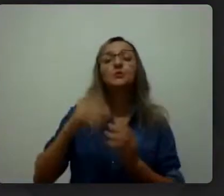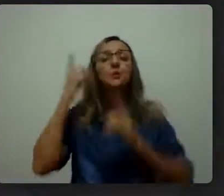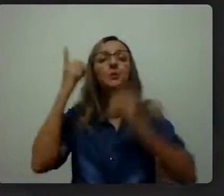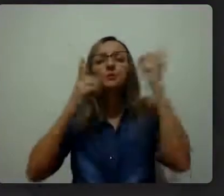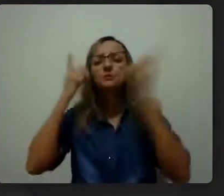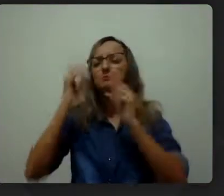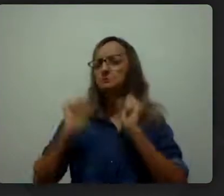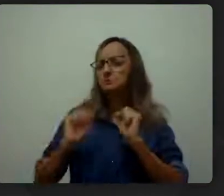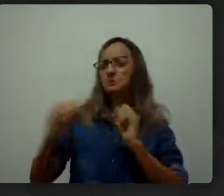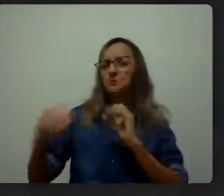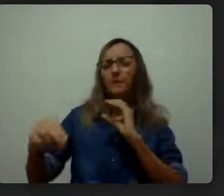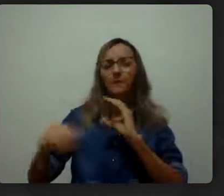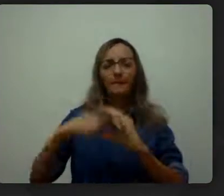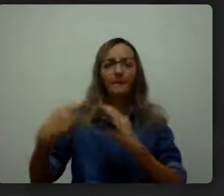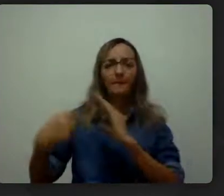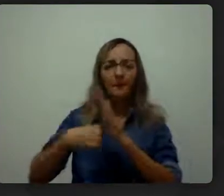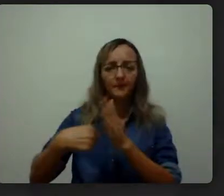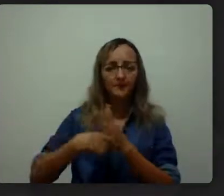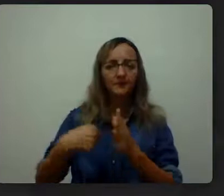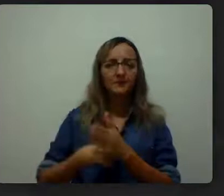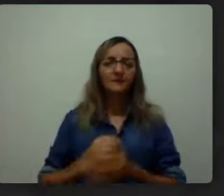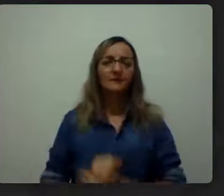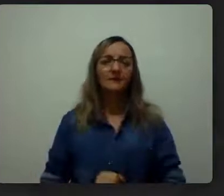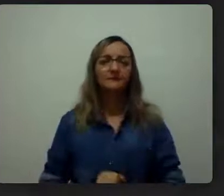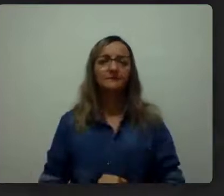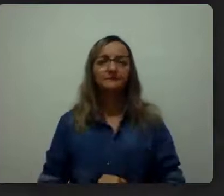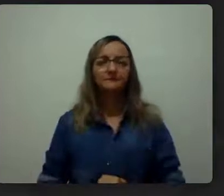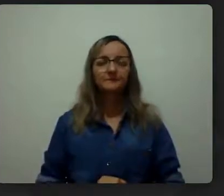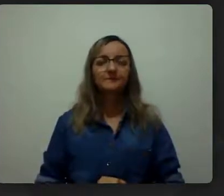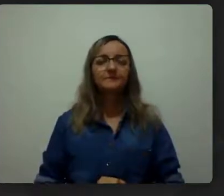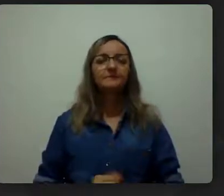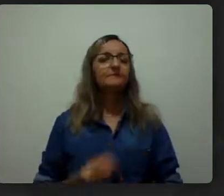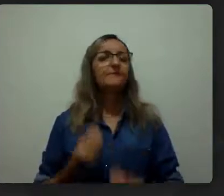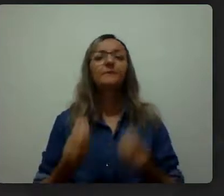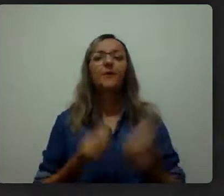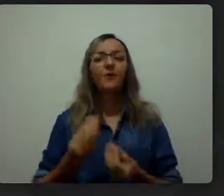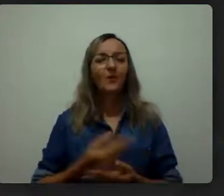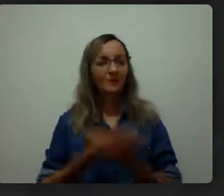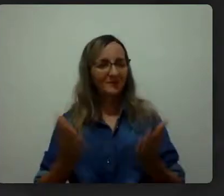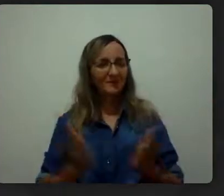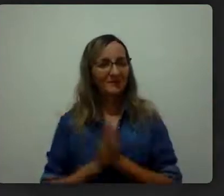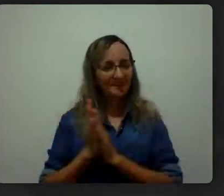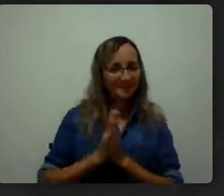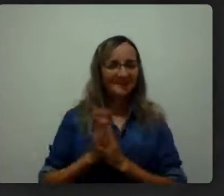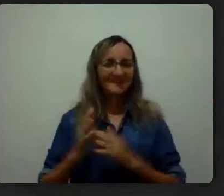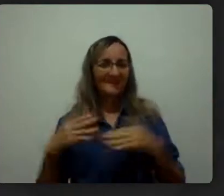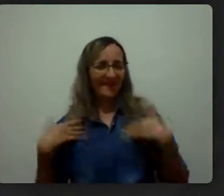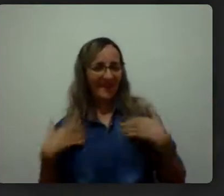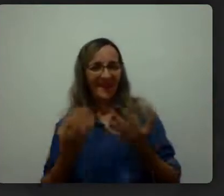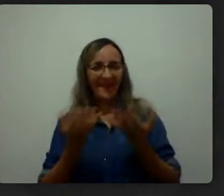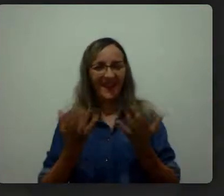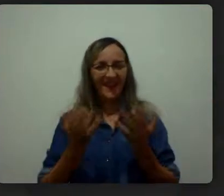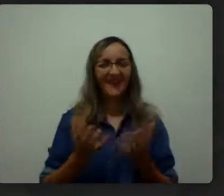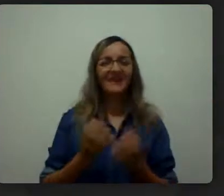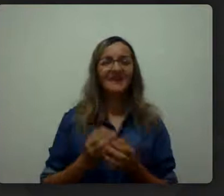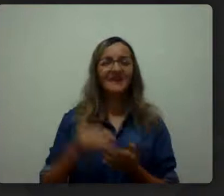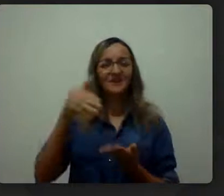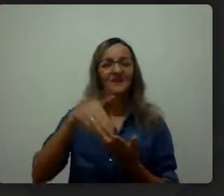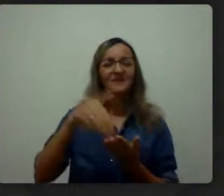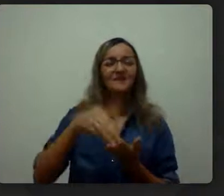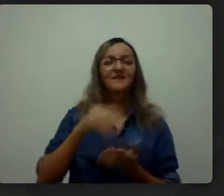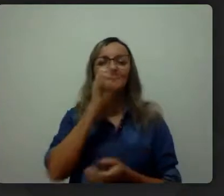da Engenharia de Alimentos, né? Da Ciência e Tecnologia de Alimentos, da pós-graduação, da de